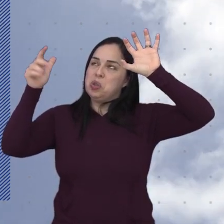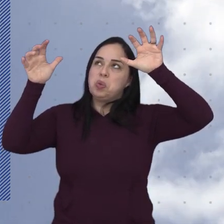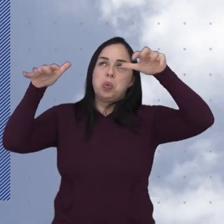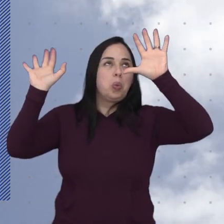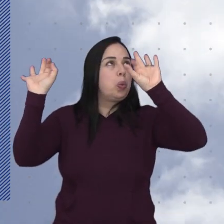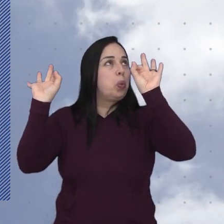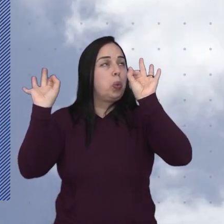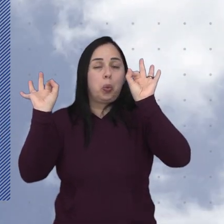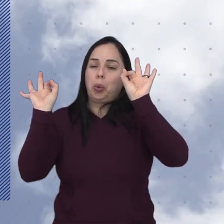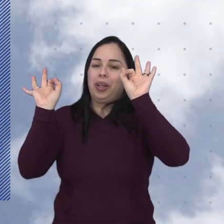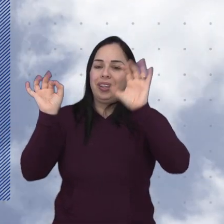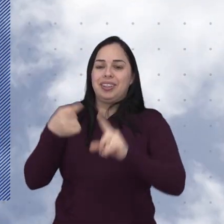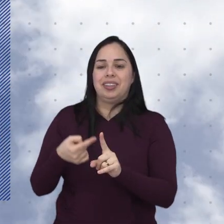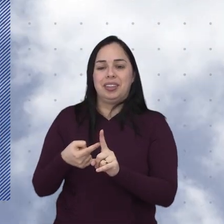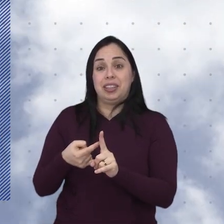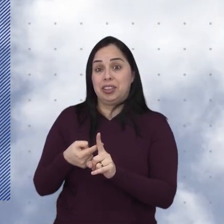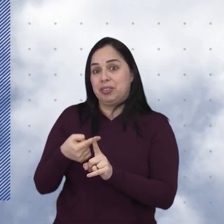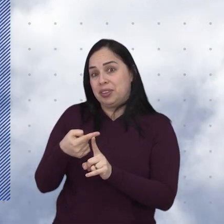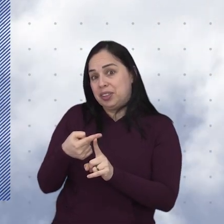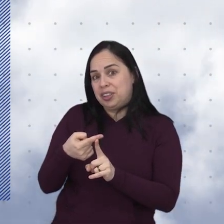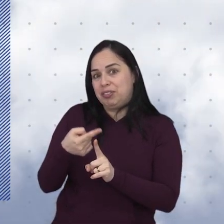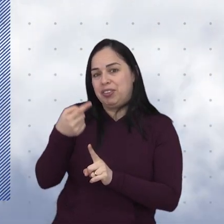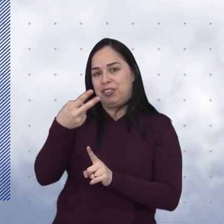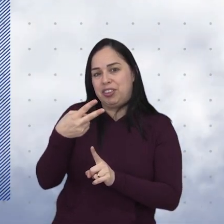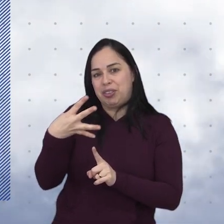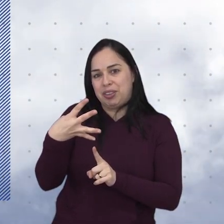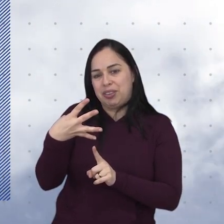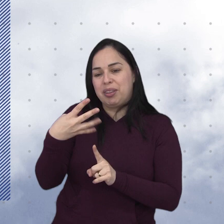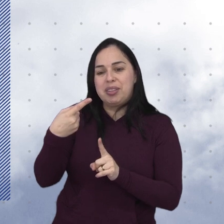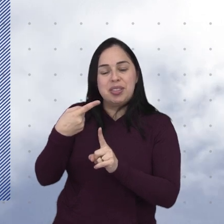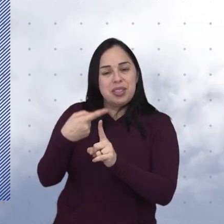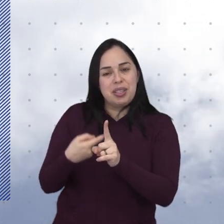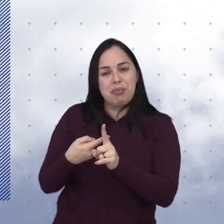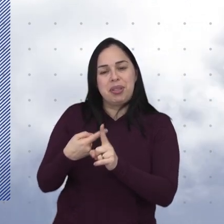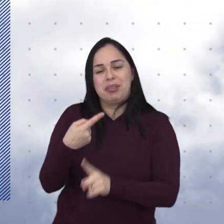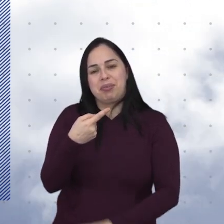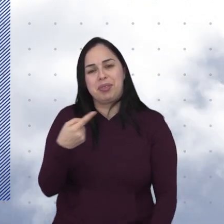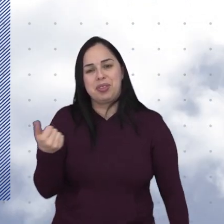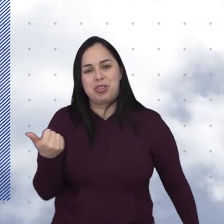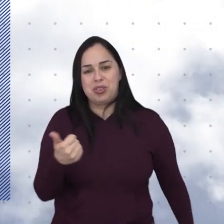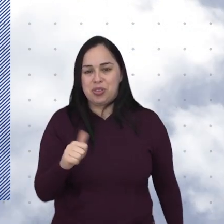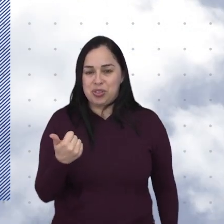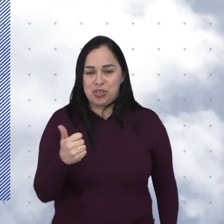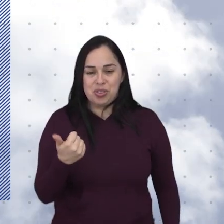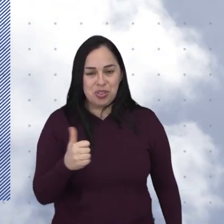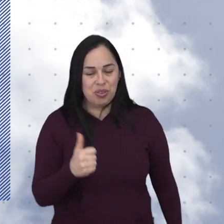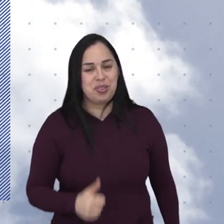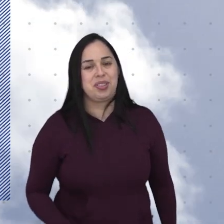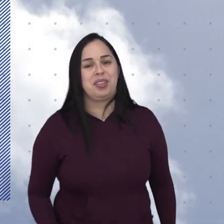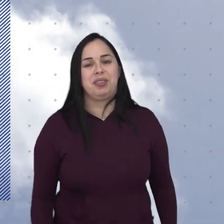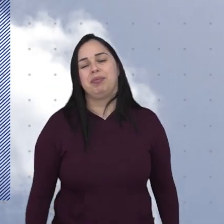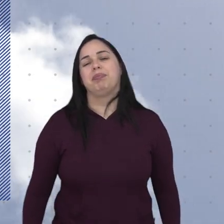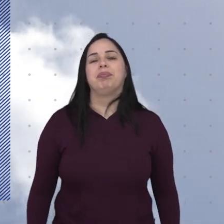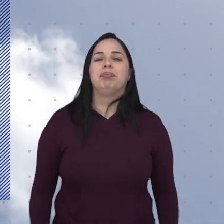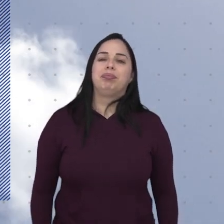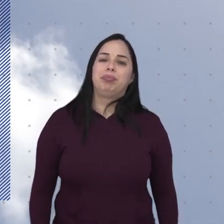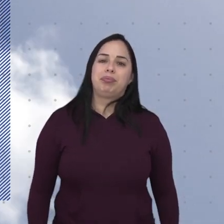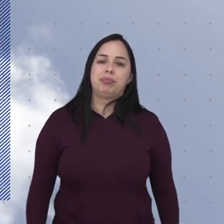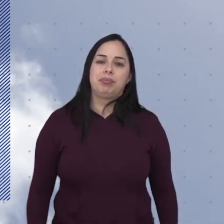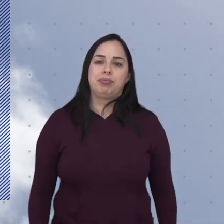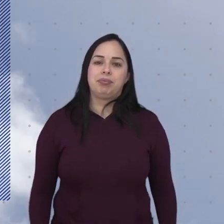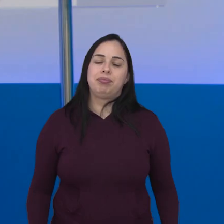pouca possibilidade de chuva. A temperatura máxima prevista é de 24 graus e a mínima logo pela manhã de 11